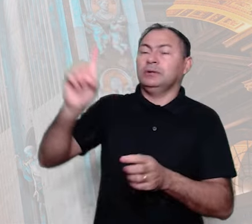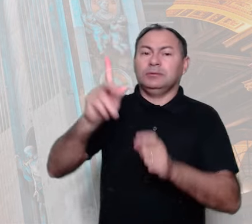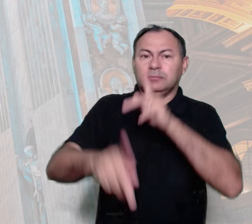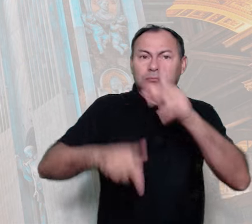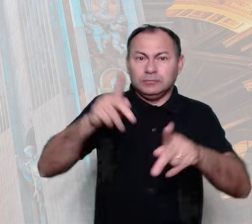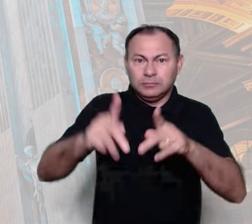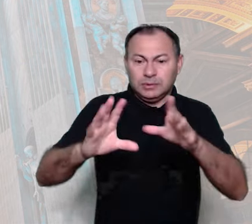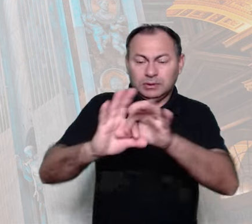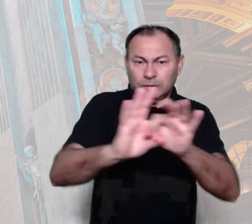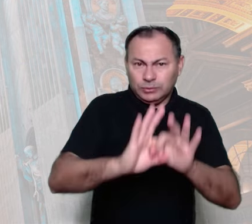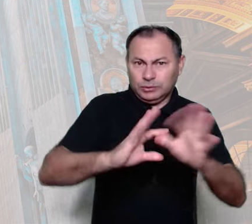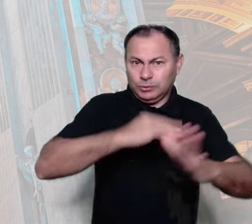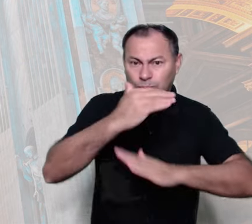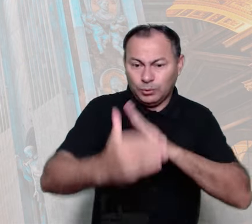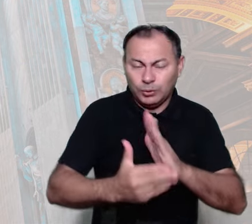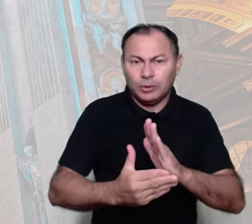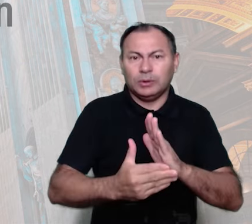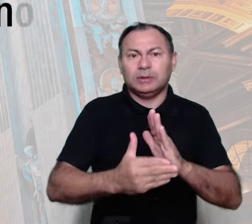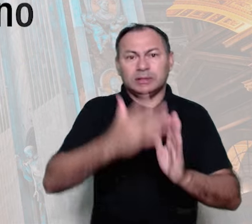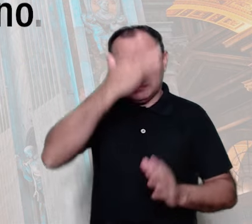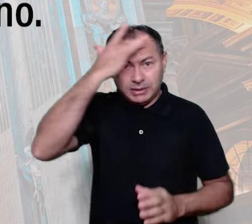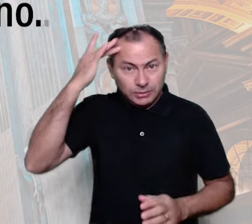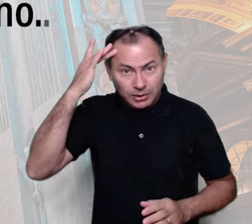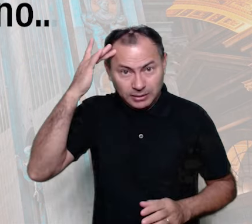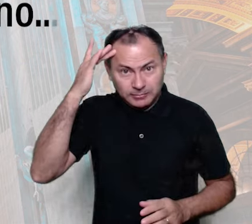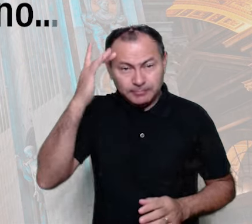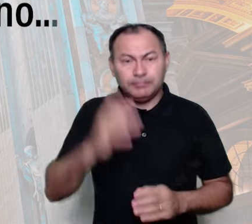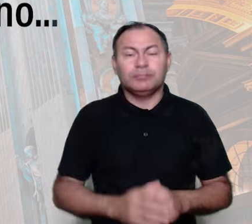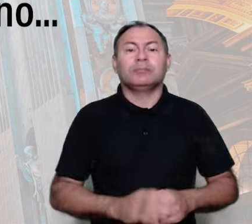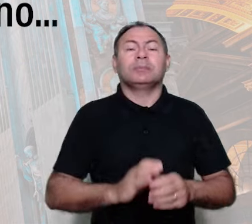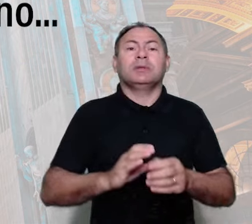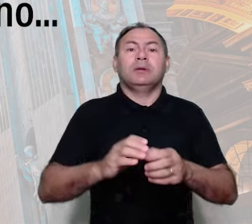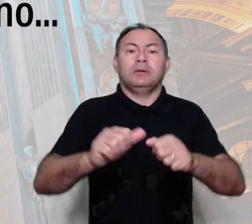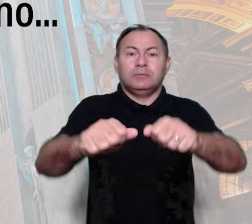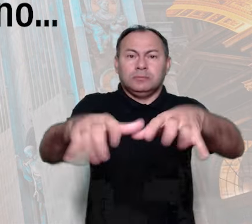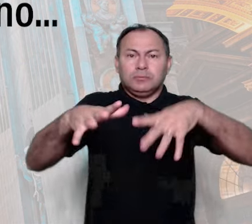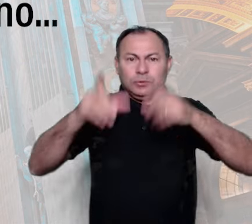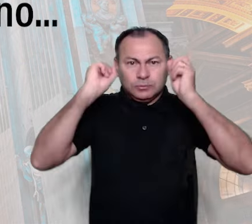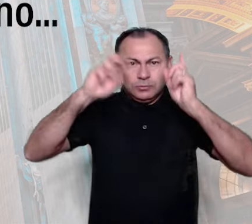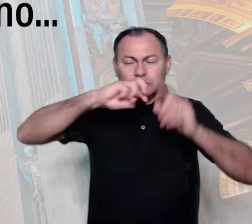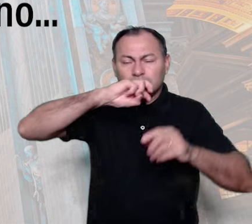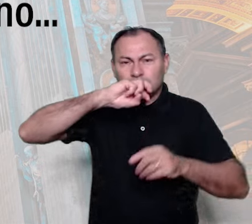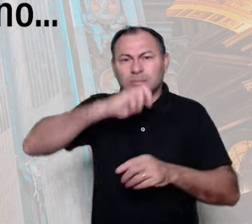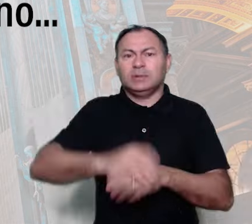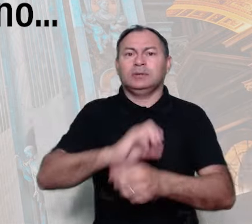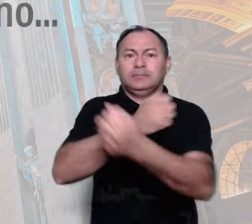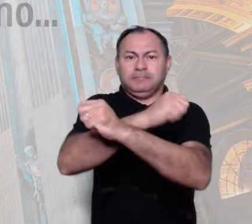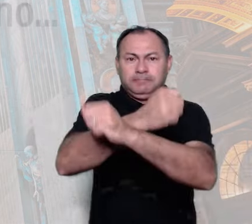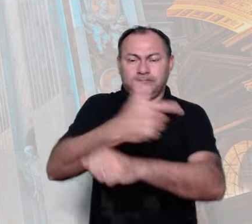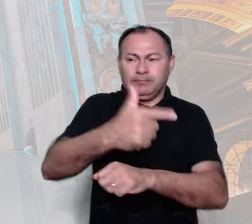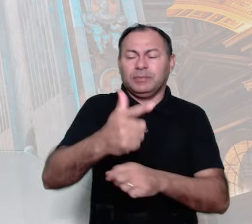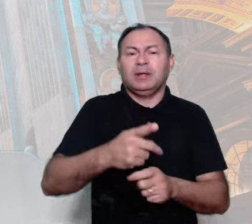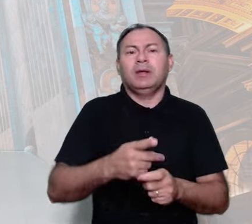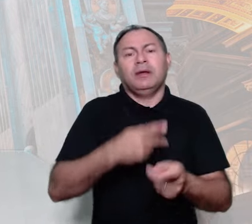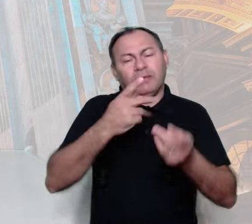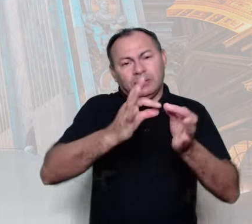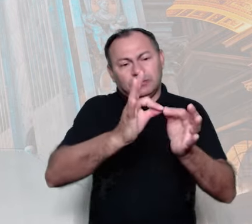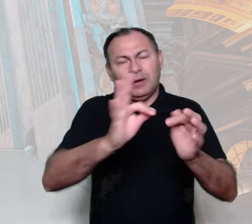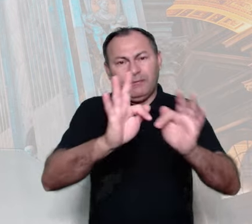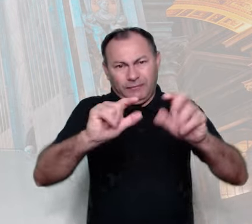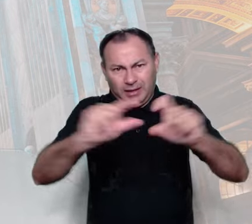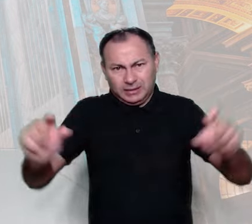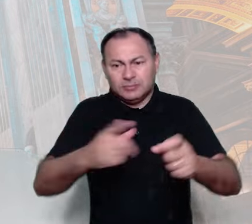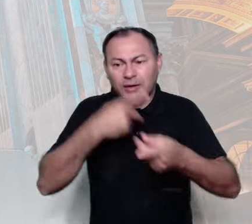e da unidade de todo o gênero humano, o concílio, e aí segue a frase dizendo por que o